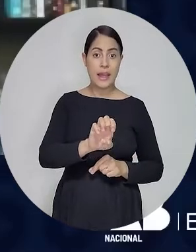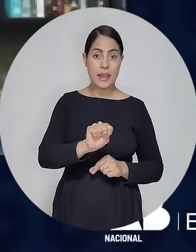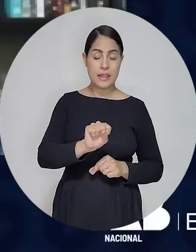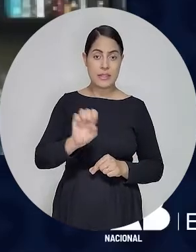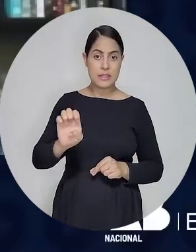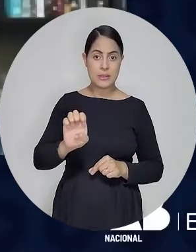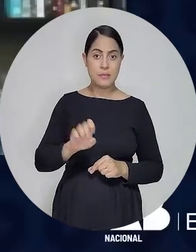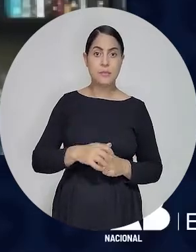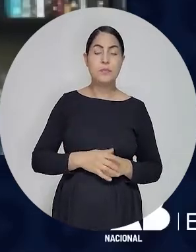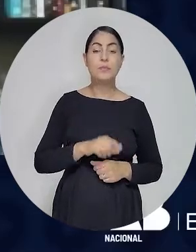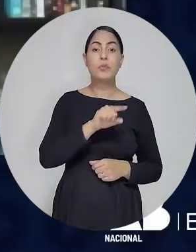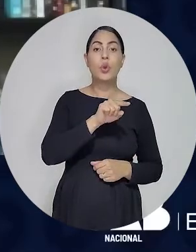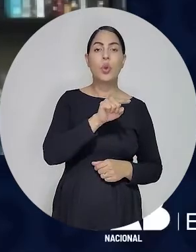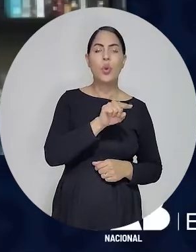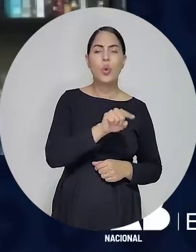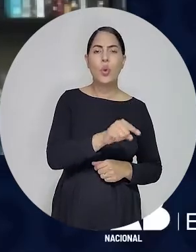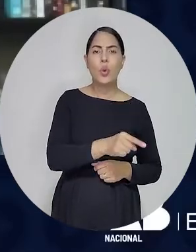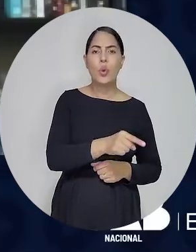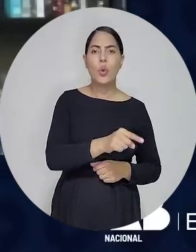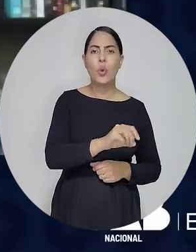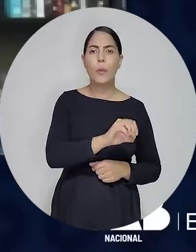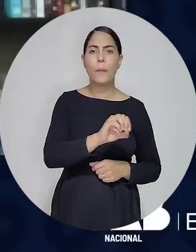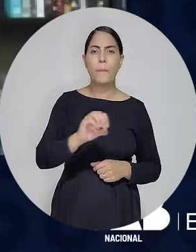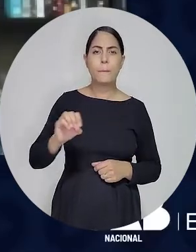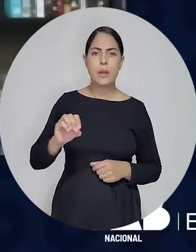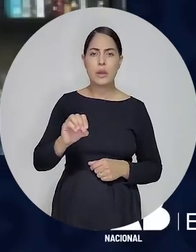recurso especial